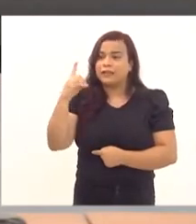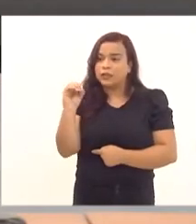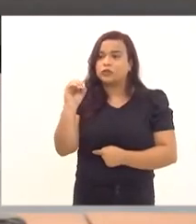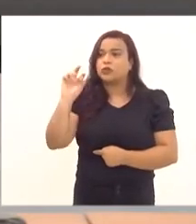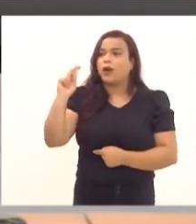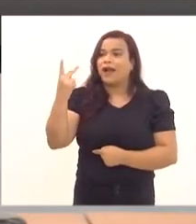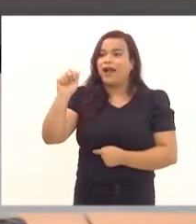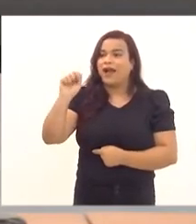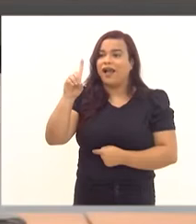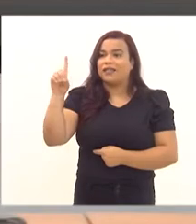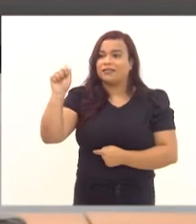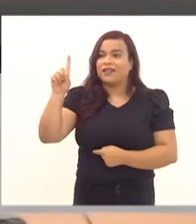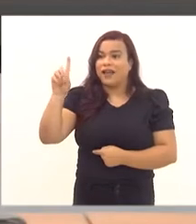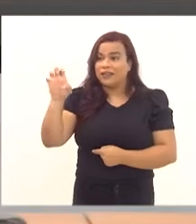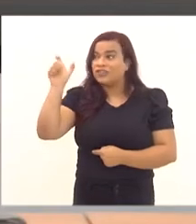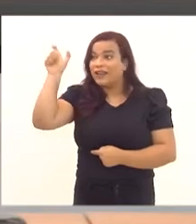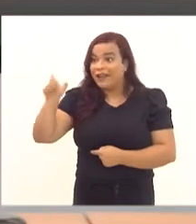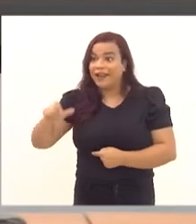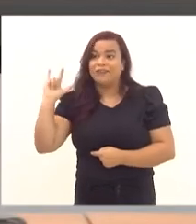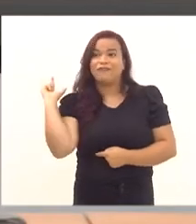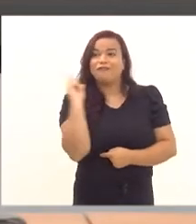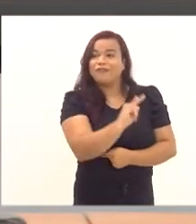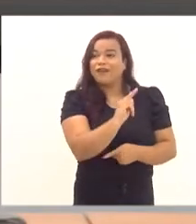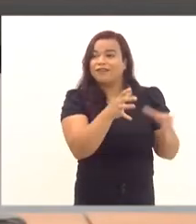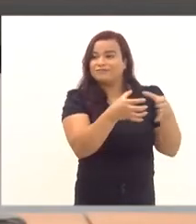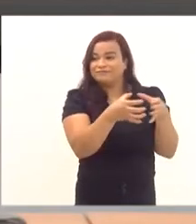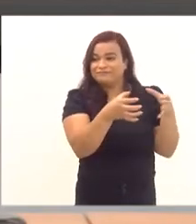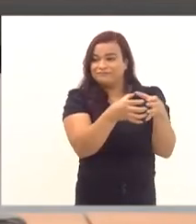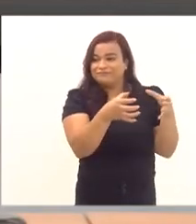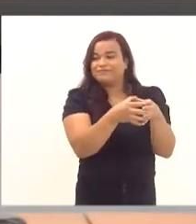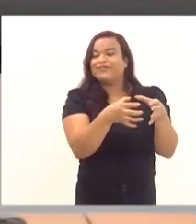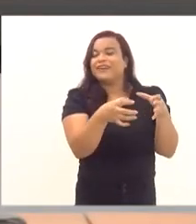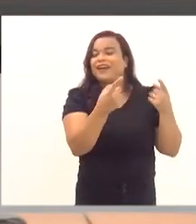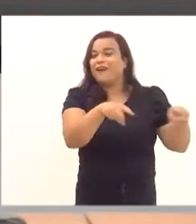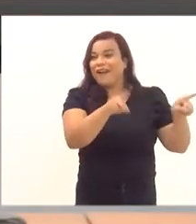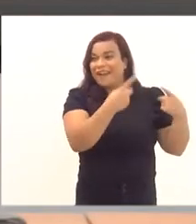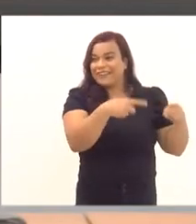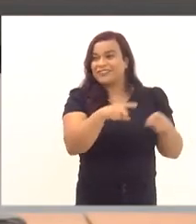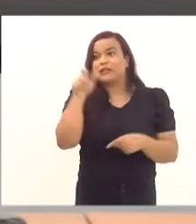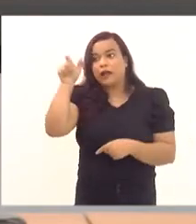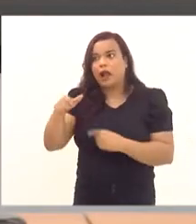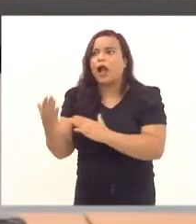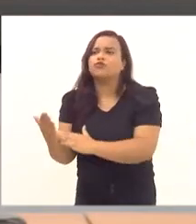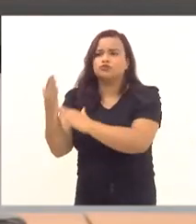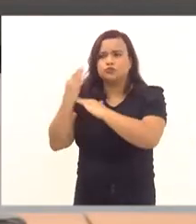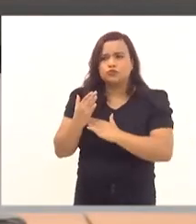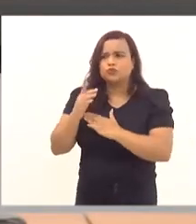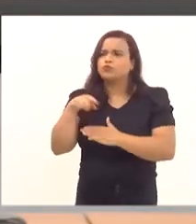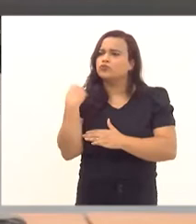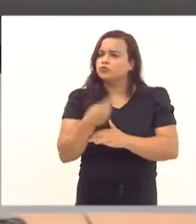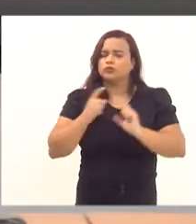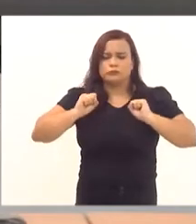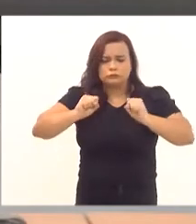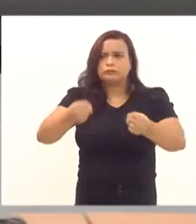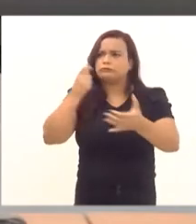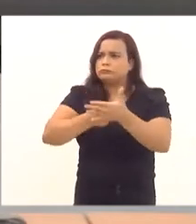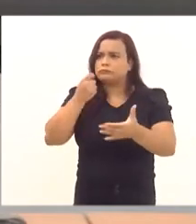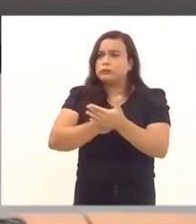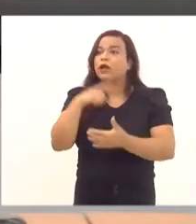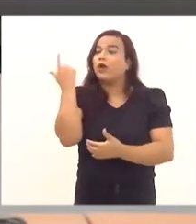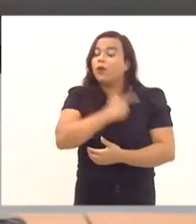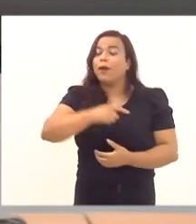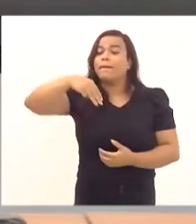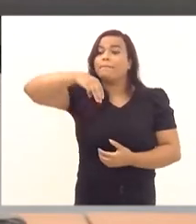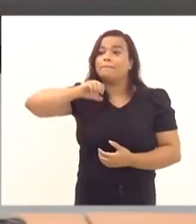um som da orquestra né é um fã da orquestra e na época nós conseguimos é que o MEC